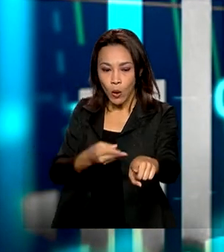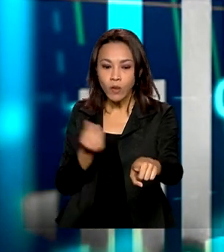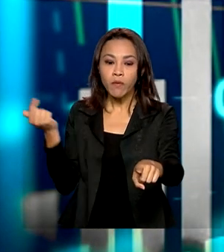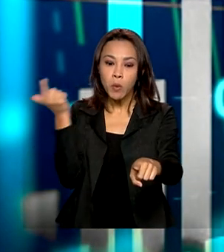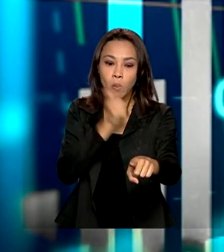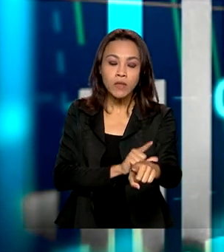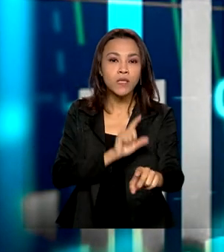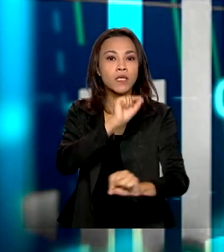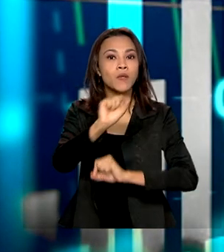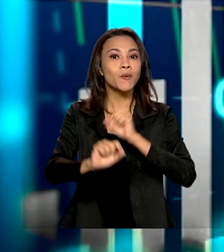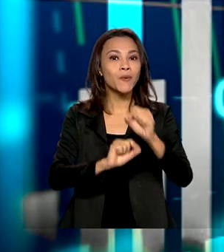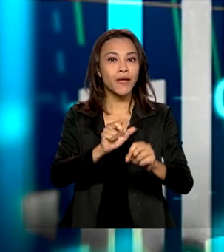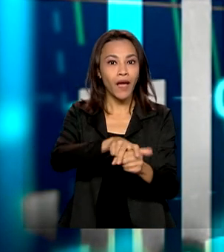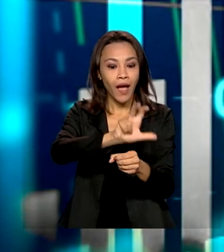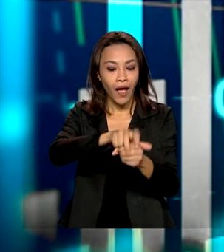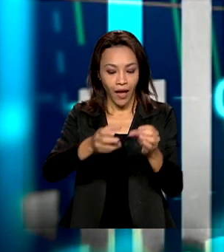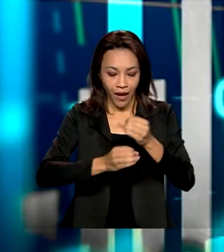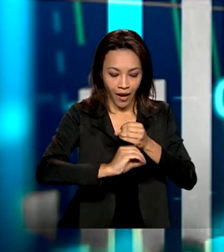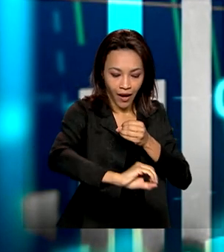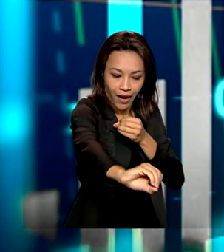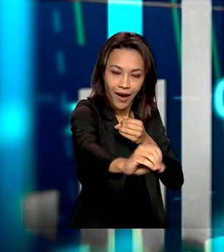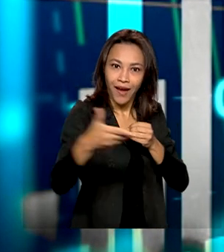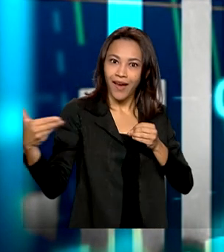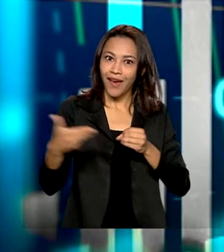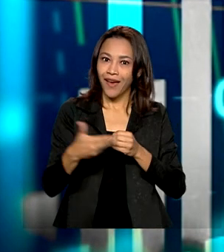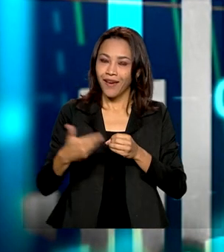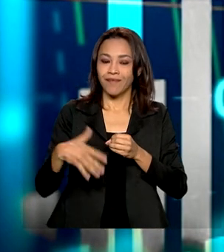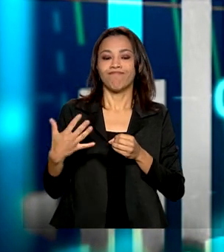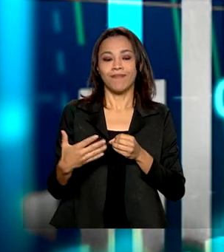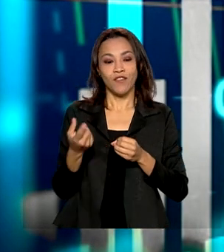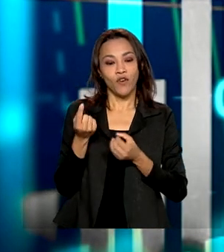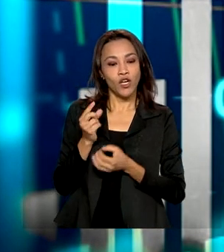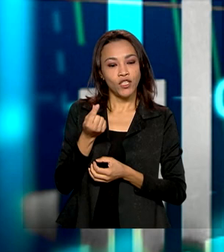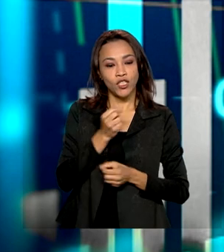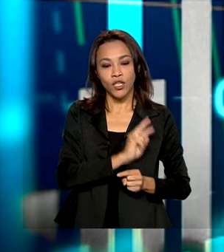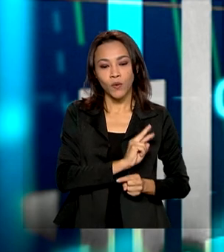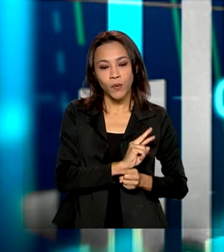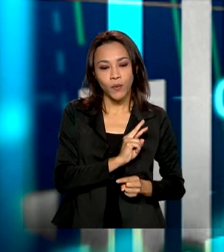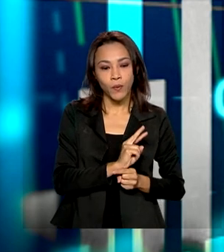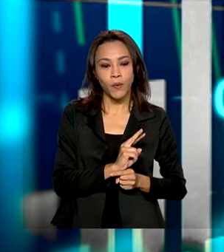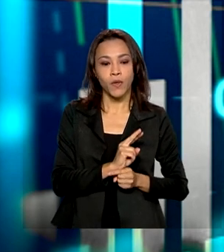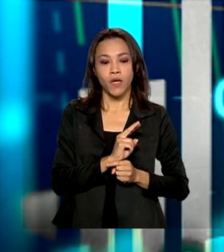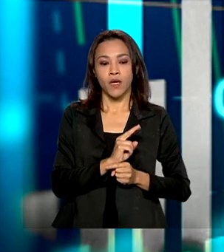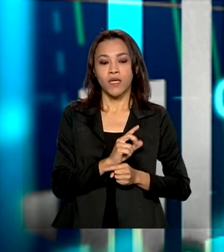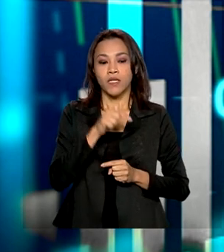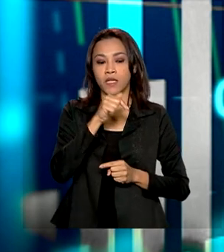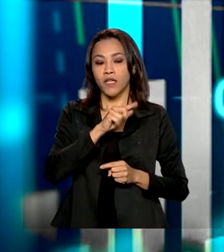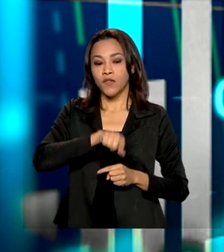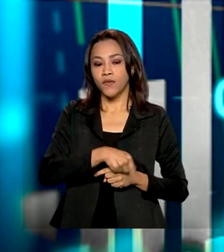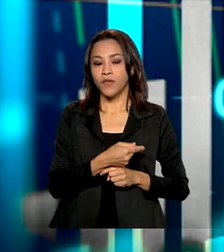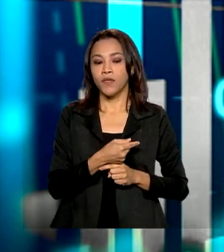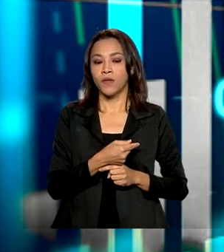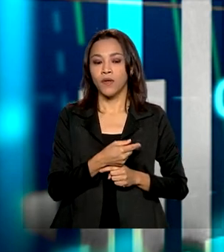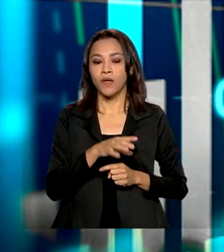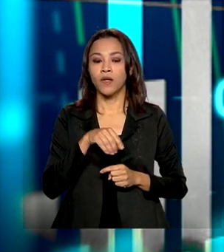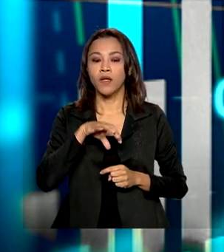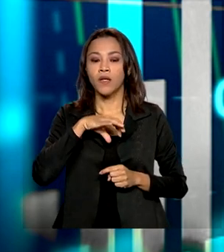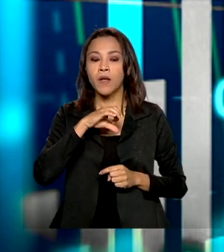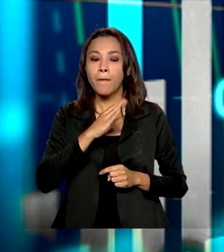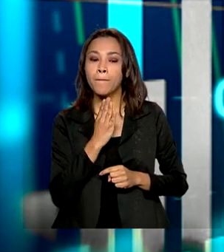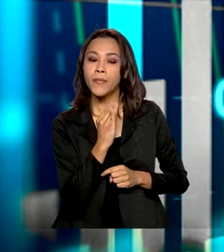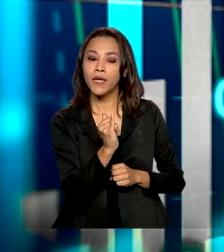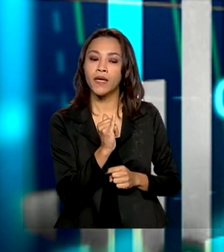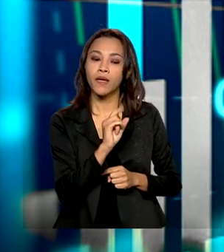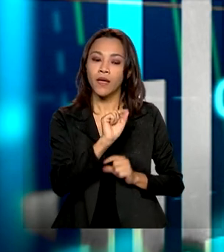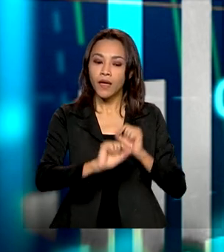com obras e saneamento e para esse fim foi reservado cerca de 19,7 milhões apenas para aplicação em